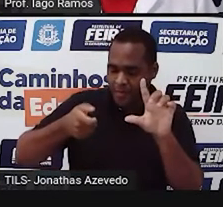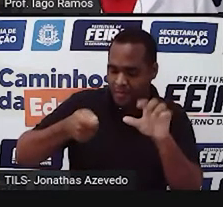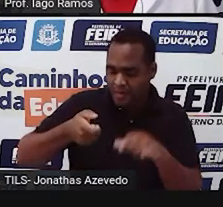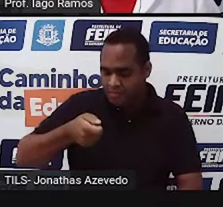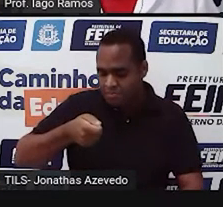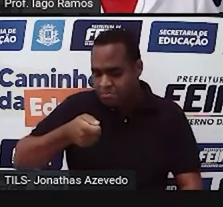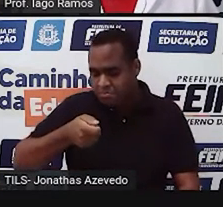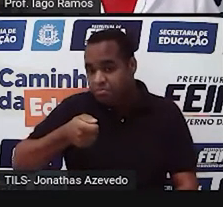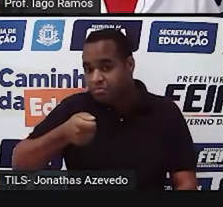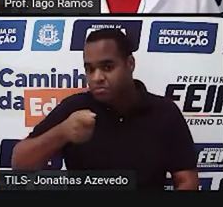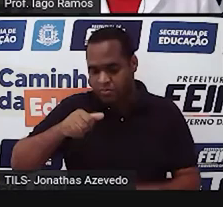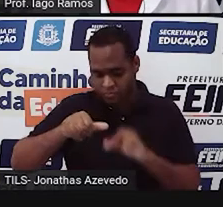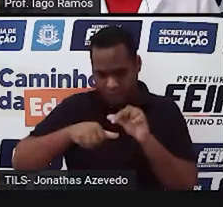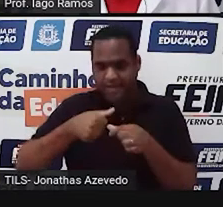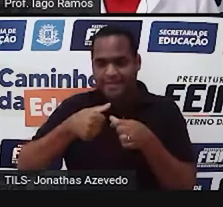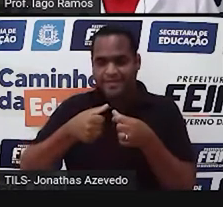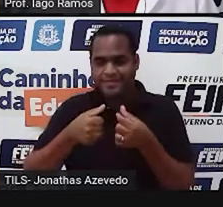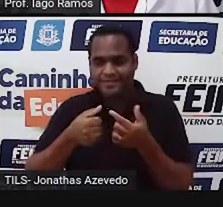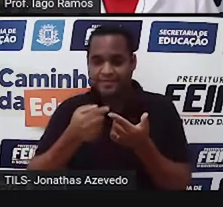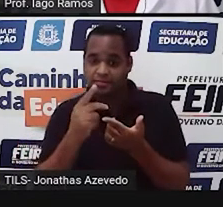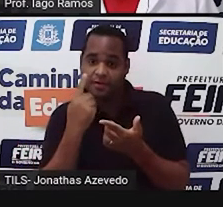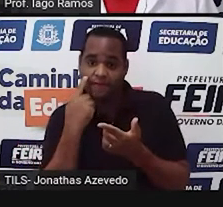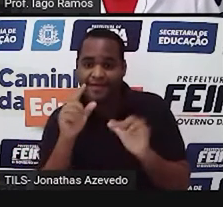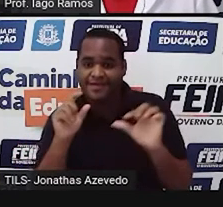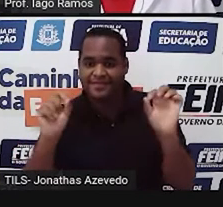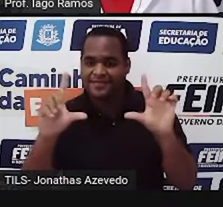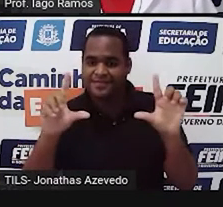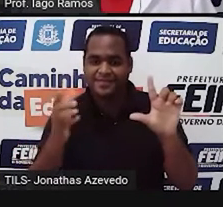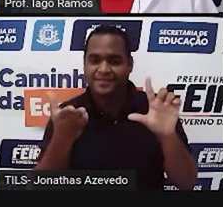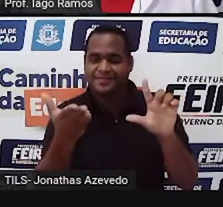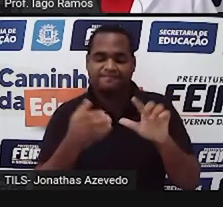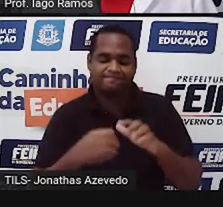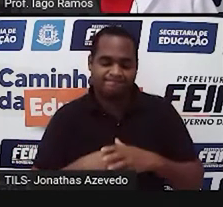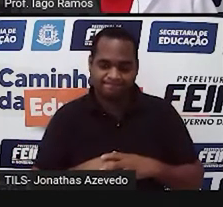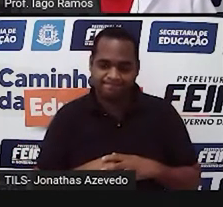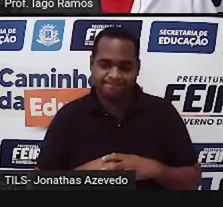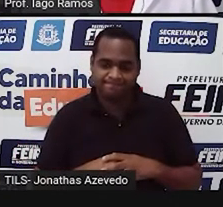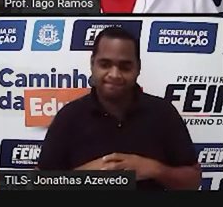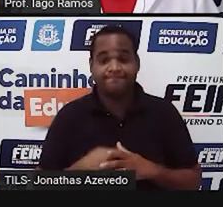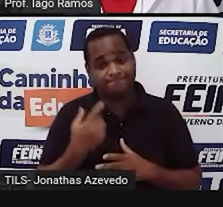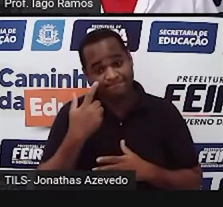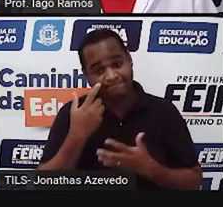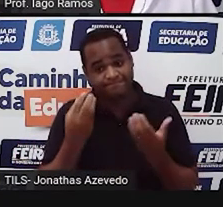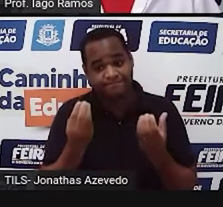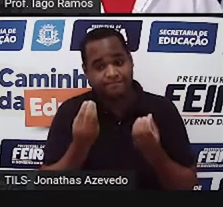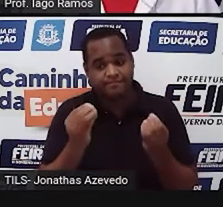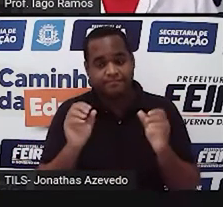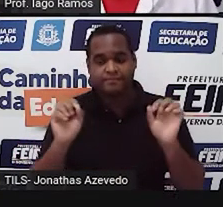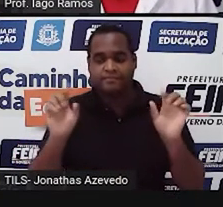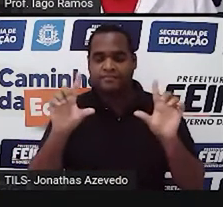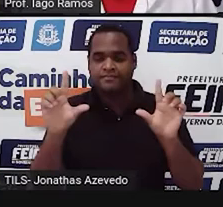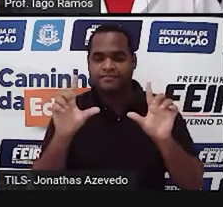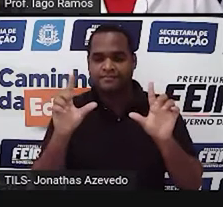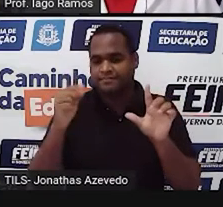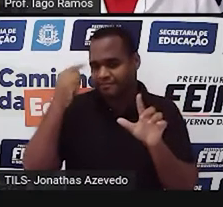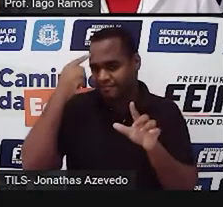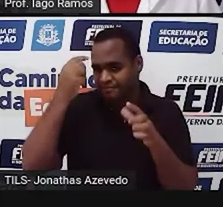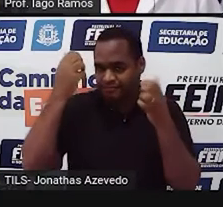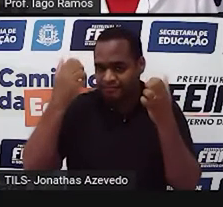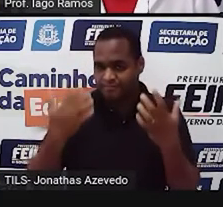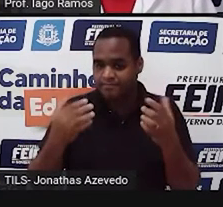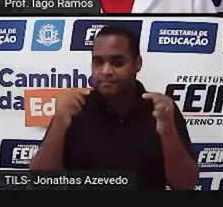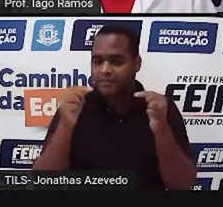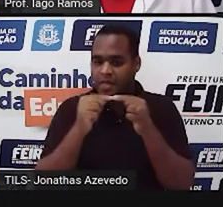correto para assistir à aula tá E esse canal ele é na identificado